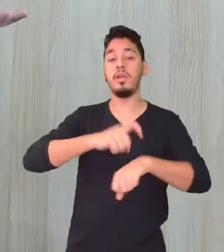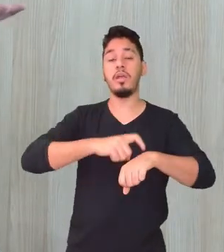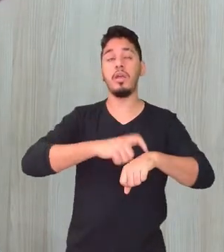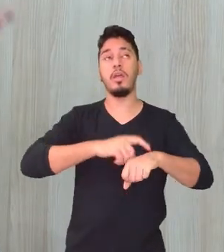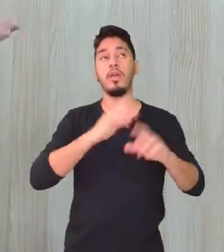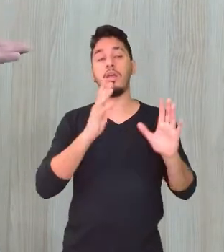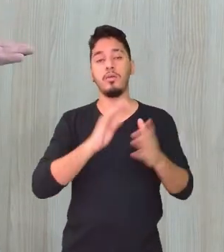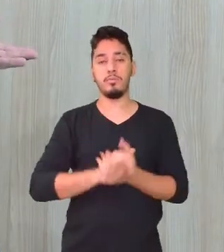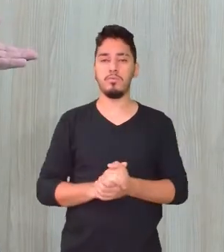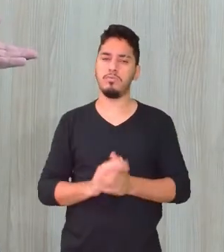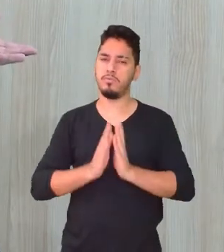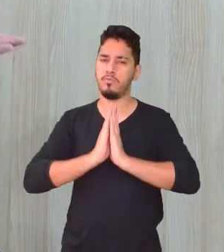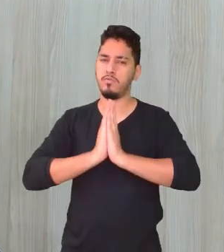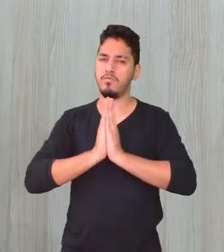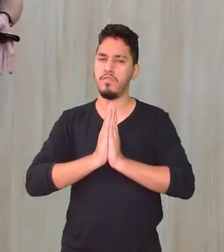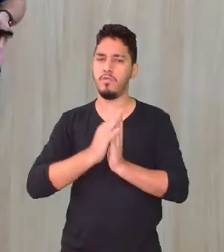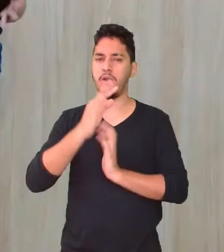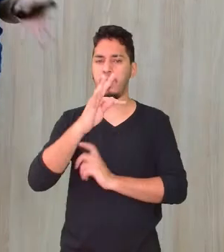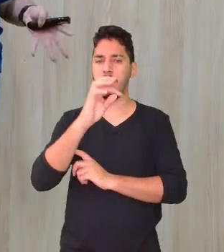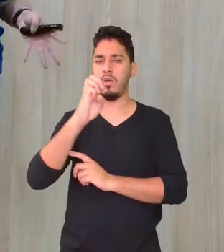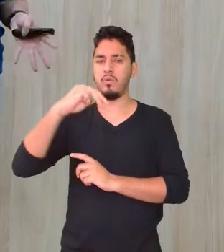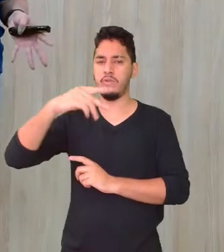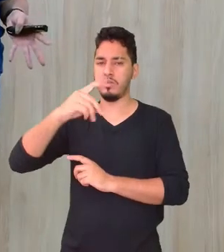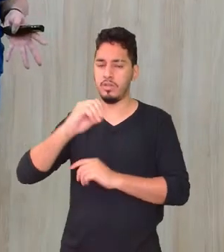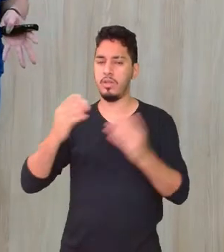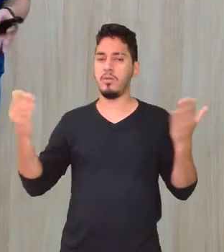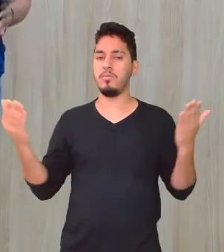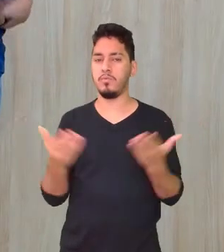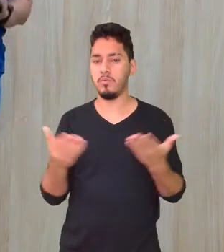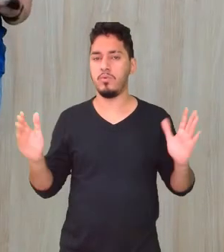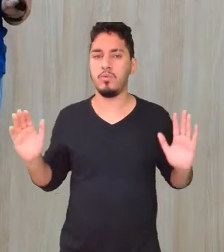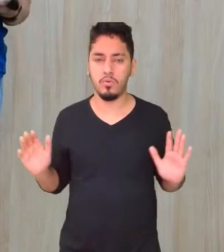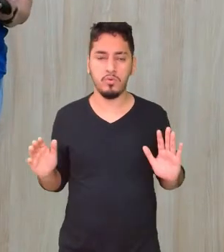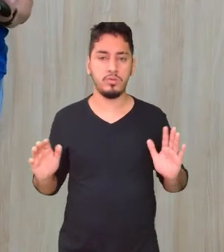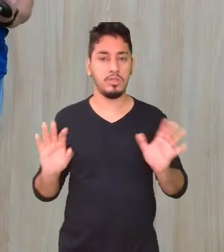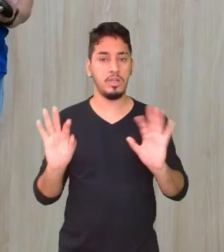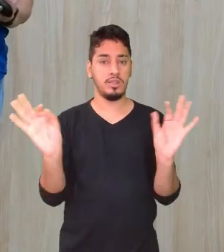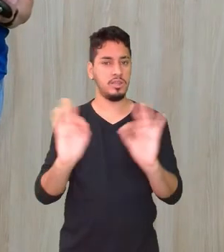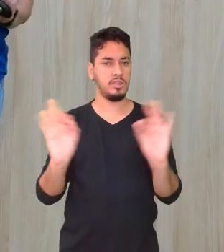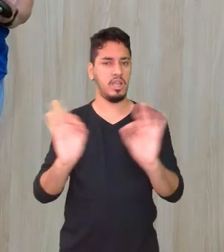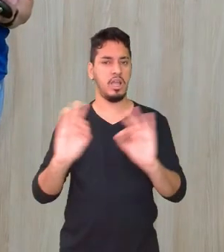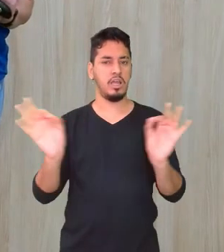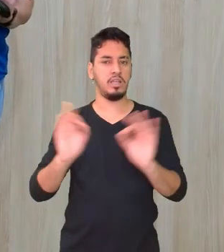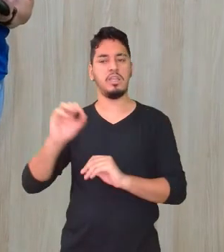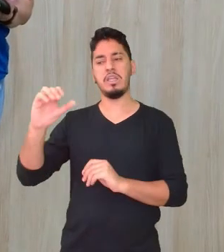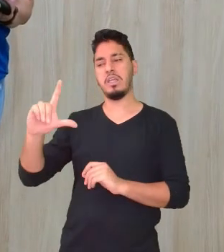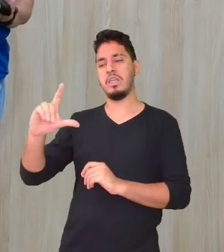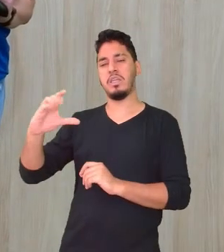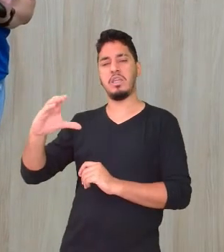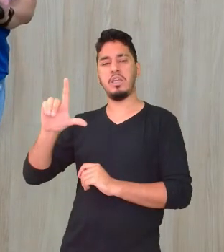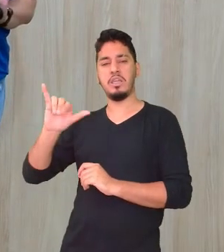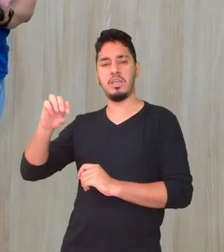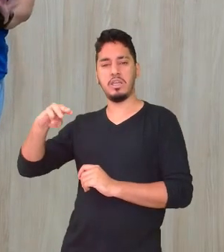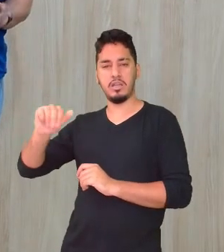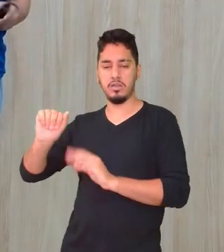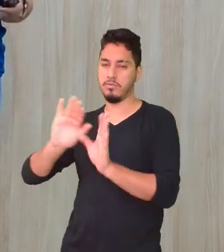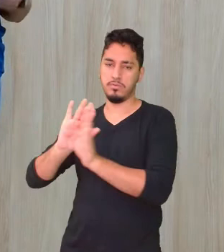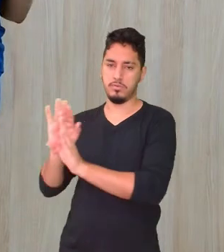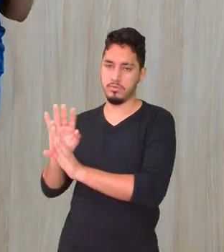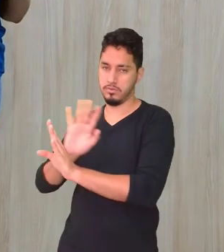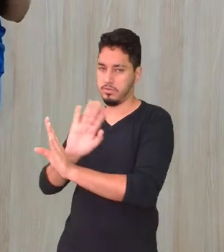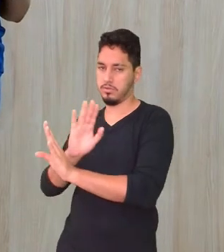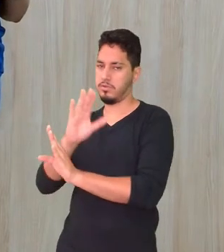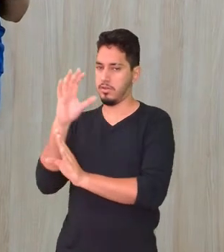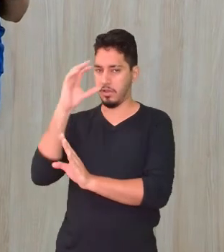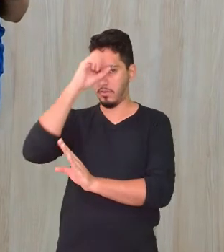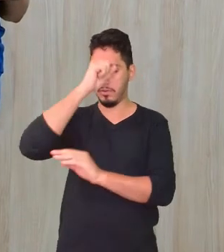Então a gente fala, Por favor, o tempo pessoal. hoje está ensolarado. Exato. Nada de clima ensolarado, viu? Não existe isso não, tá bom? Então aprendam